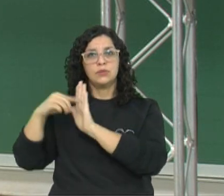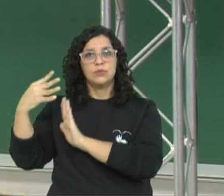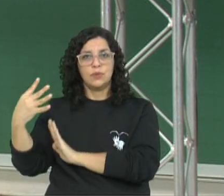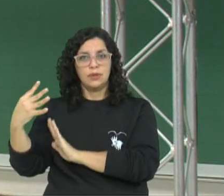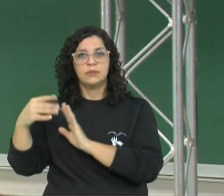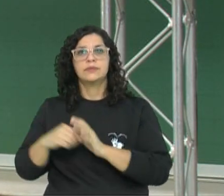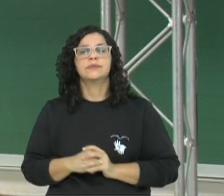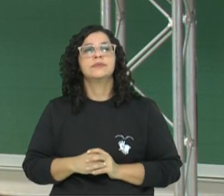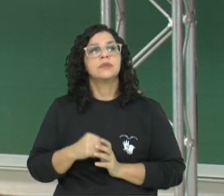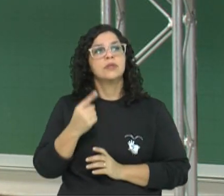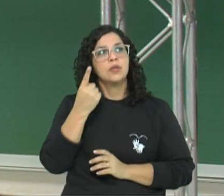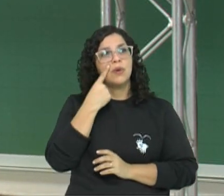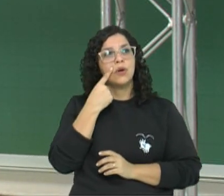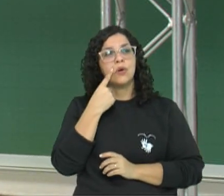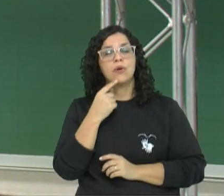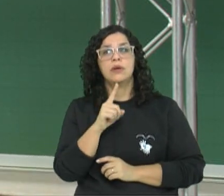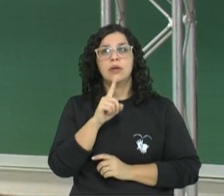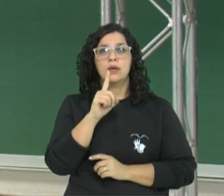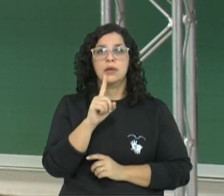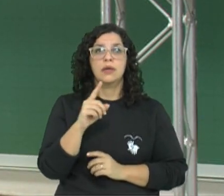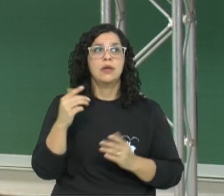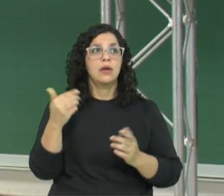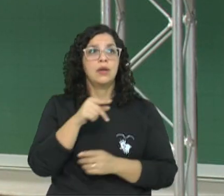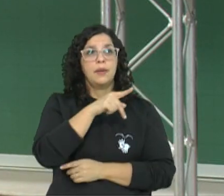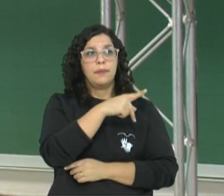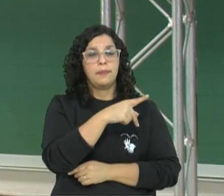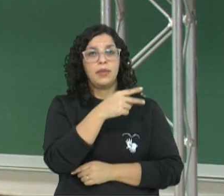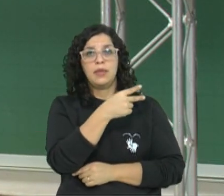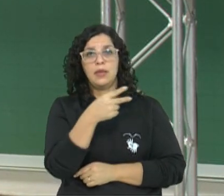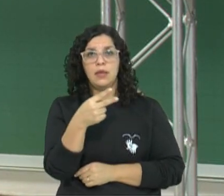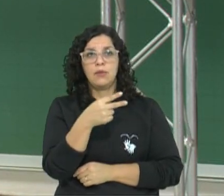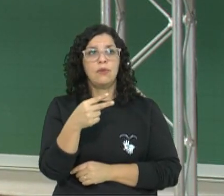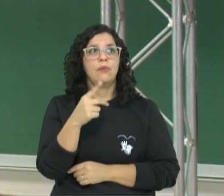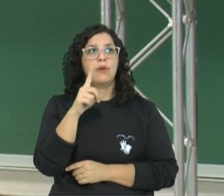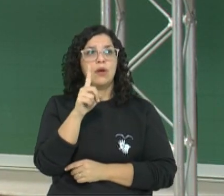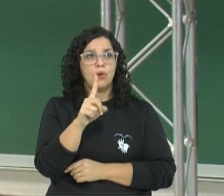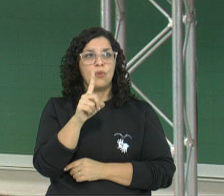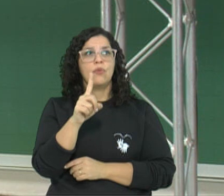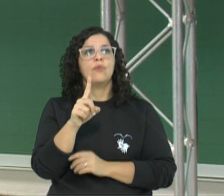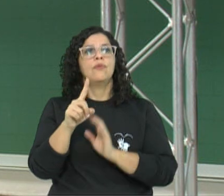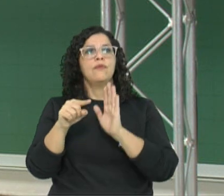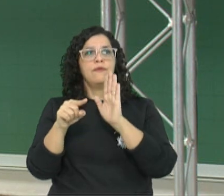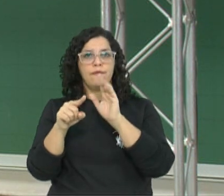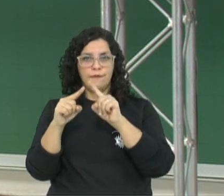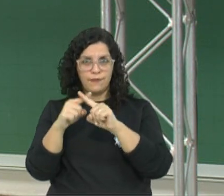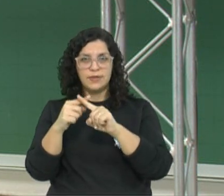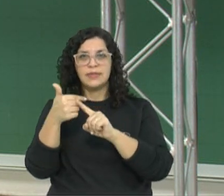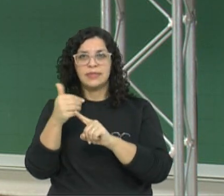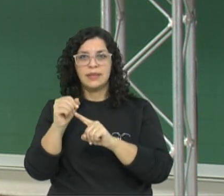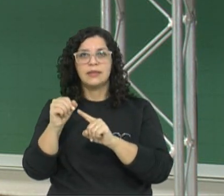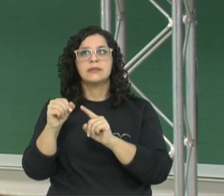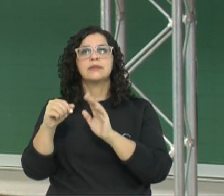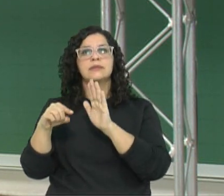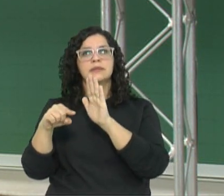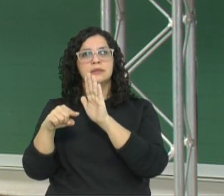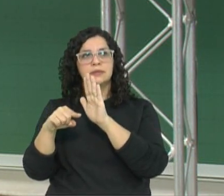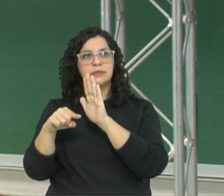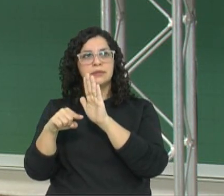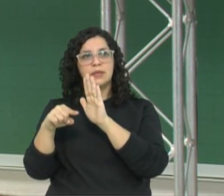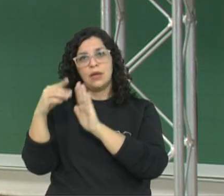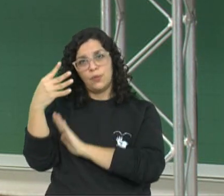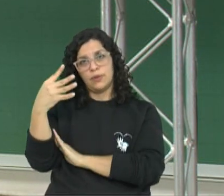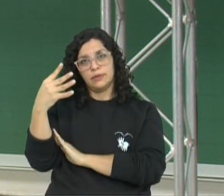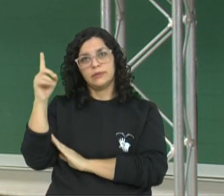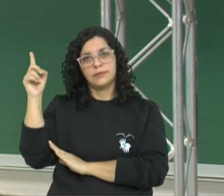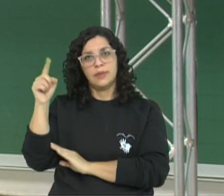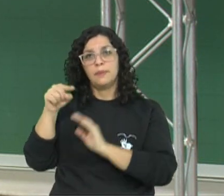4, certo? Então, essa pressão vai ficar 1 vezes 10 na quarta,